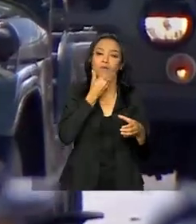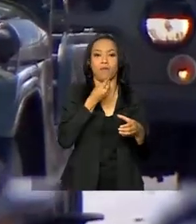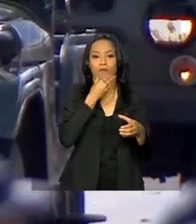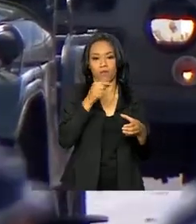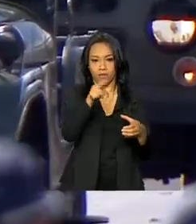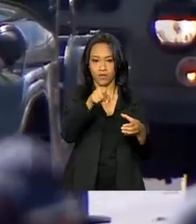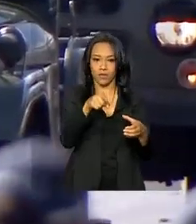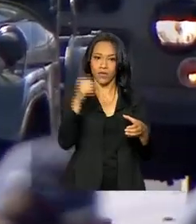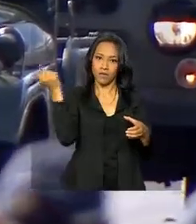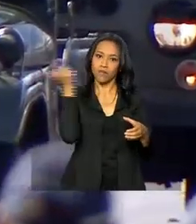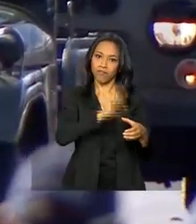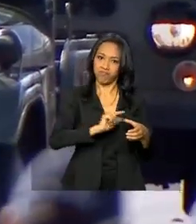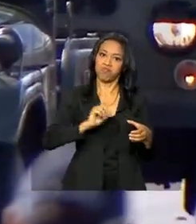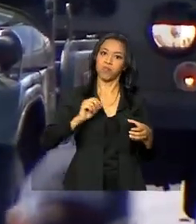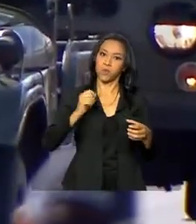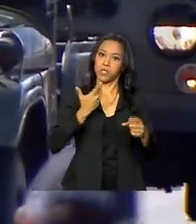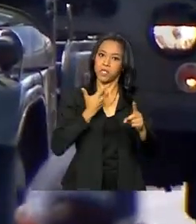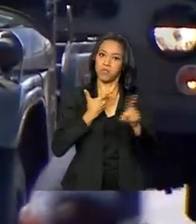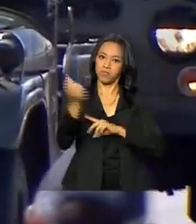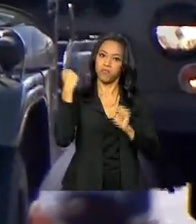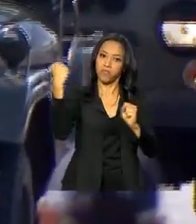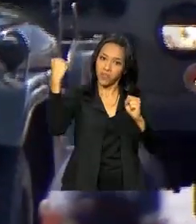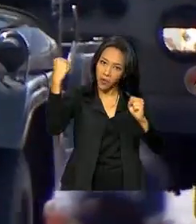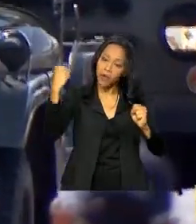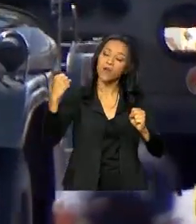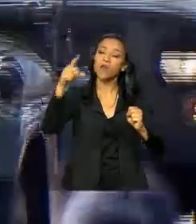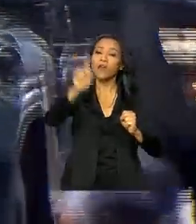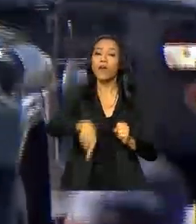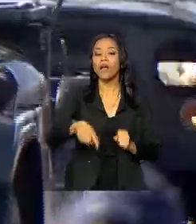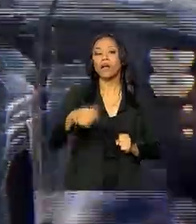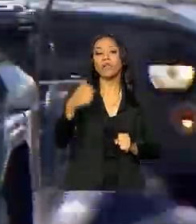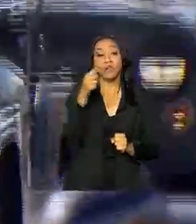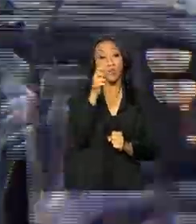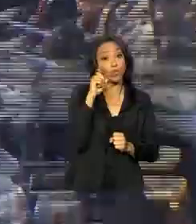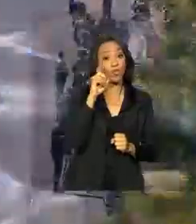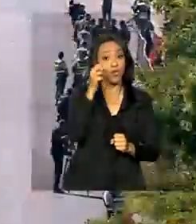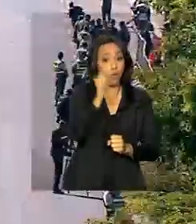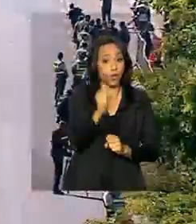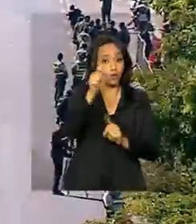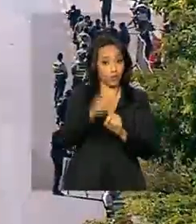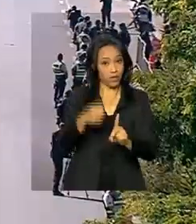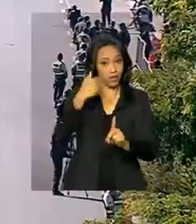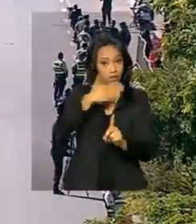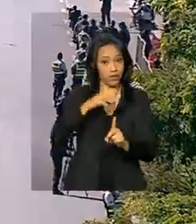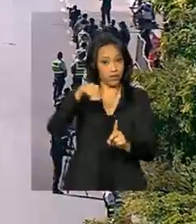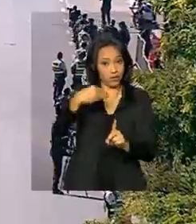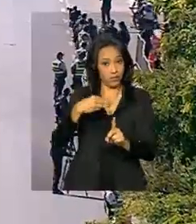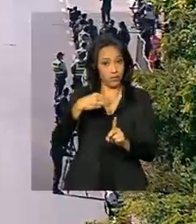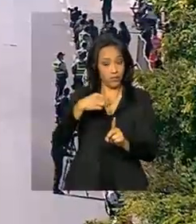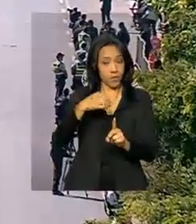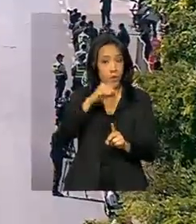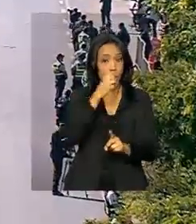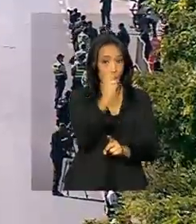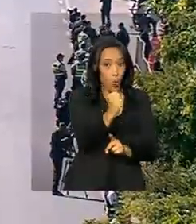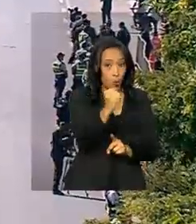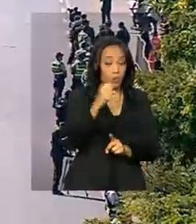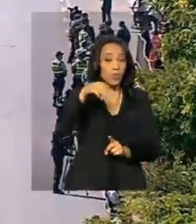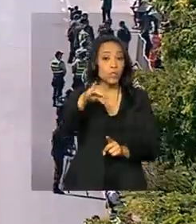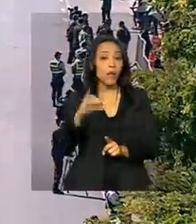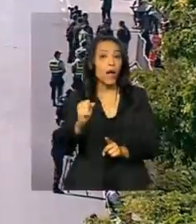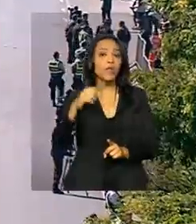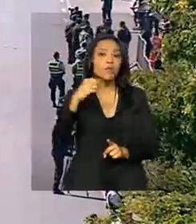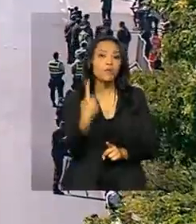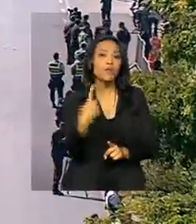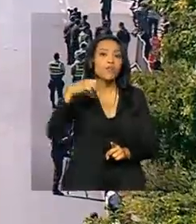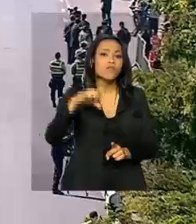a vitória dos aliados, que nós comemoramos no dia 8 de maio. Ocorreu em 8 de maio de 1945, dia